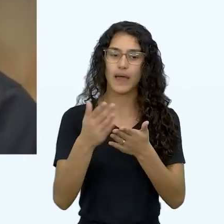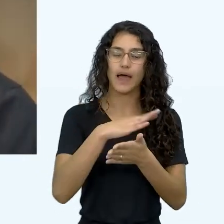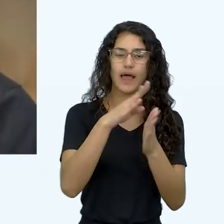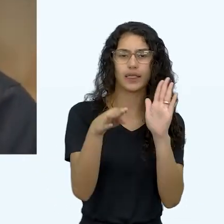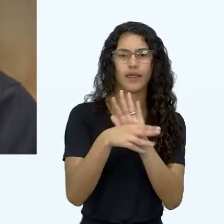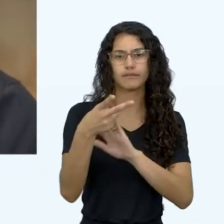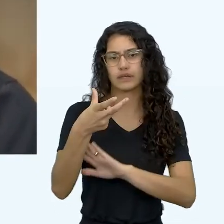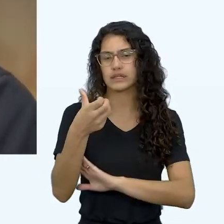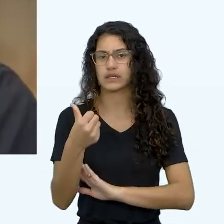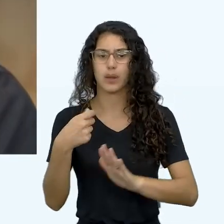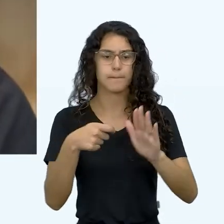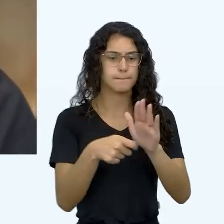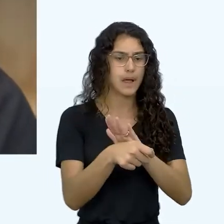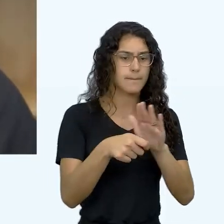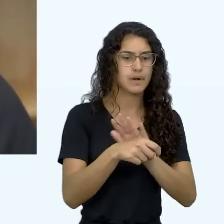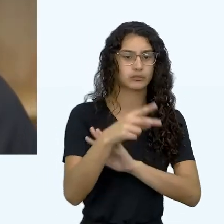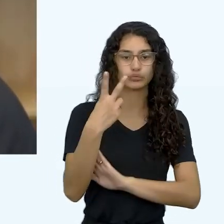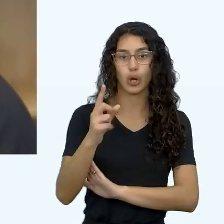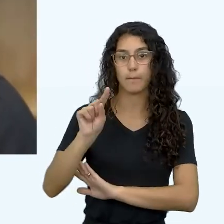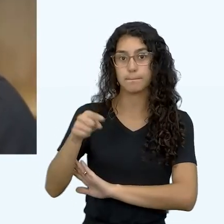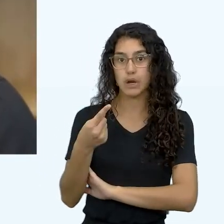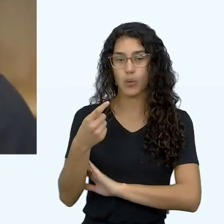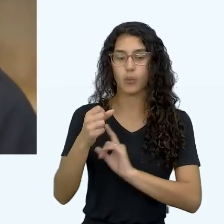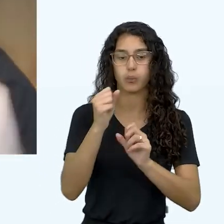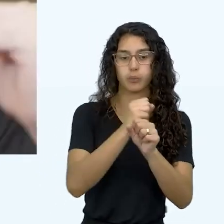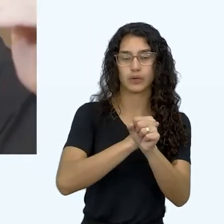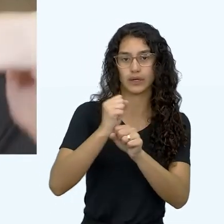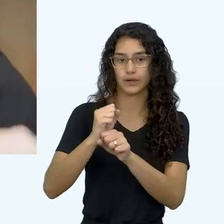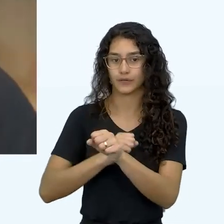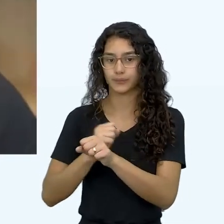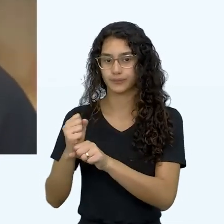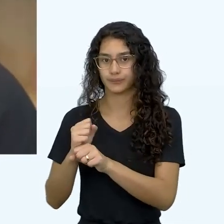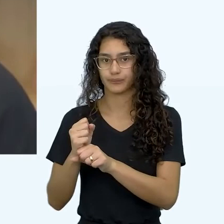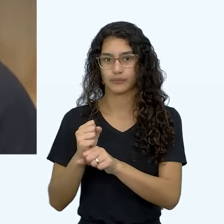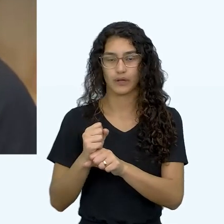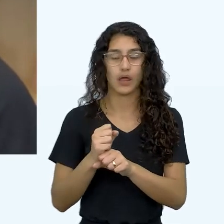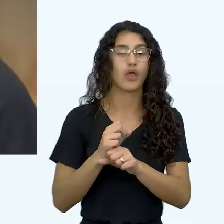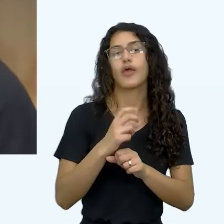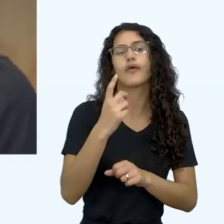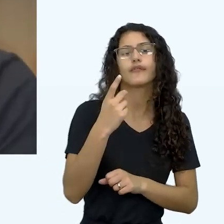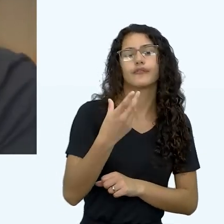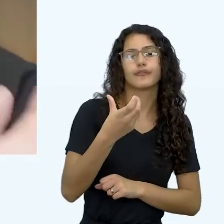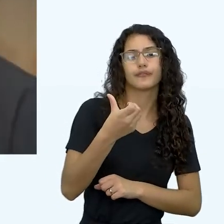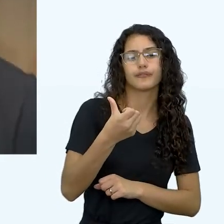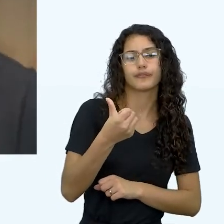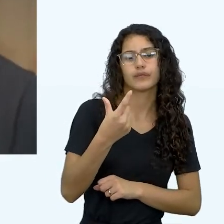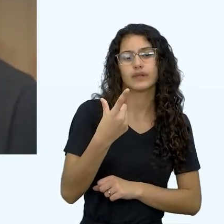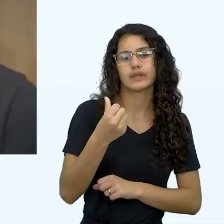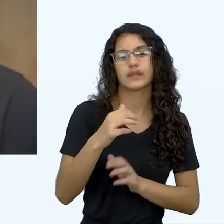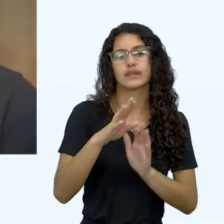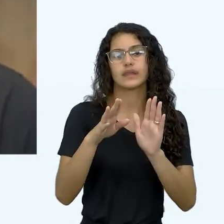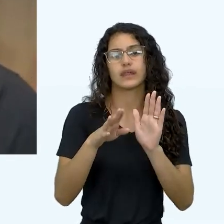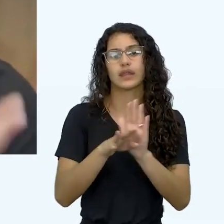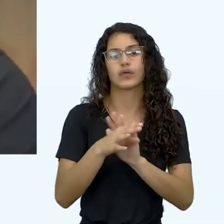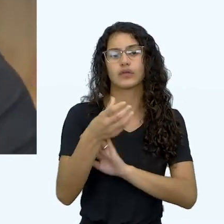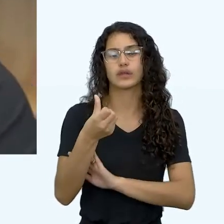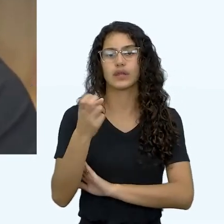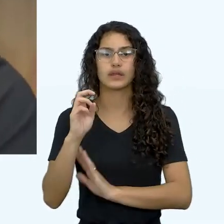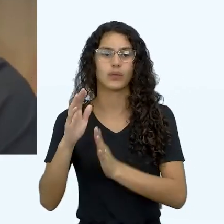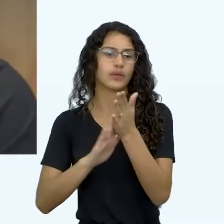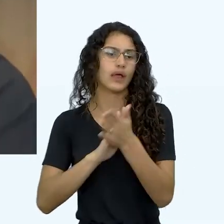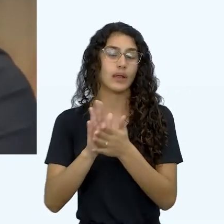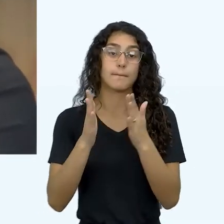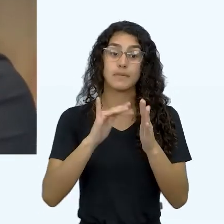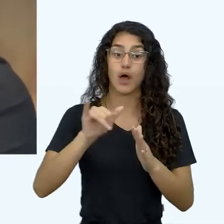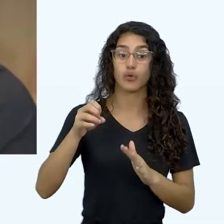os 26. Ela investe R$2.000 por ano. E dos 26 até os 65, ela não investe um centavo. Já o